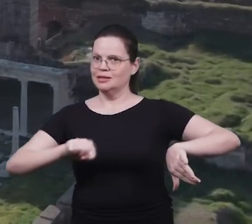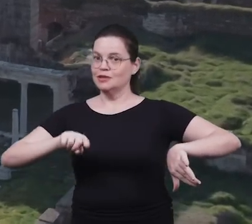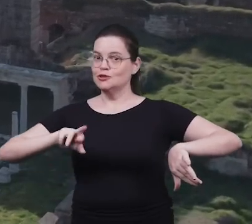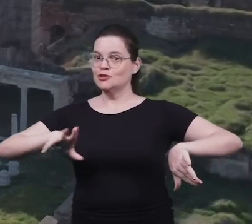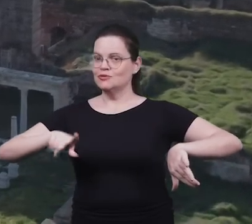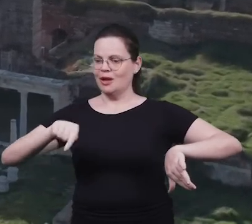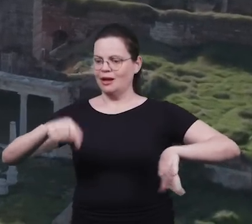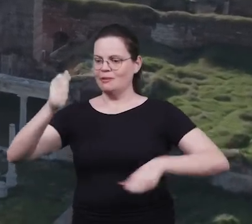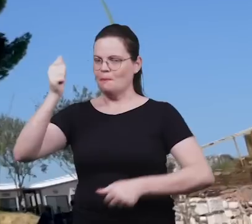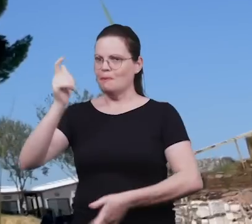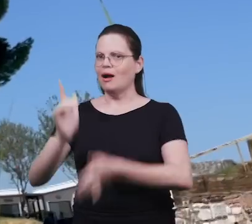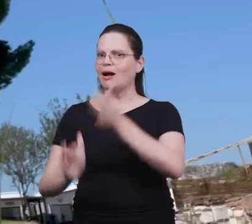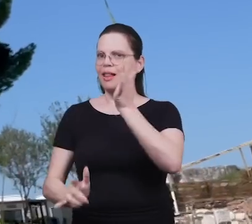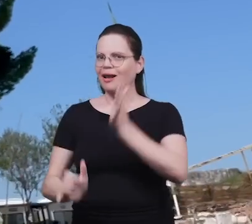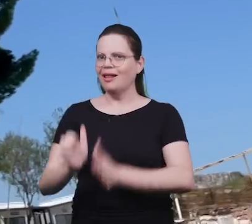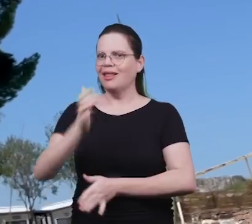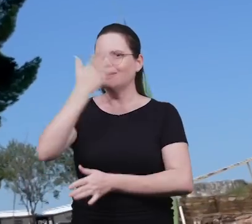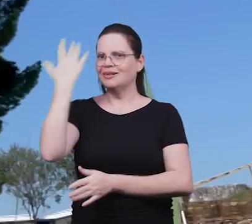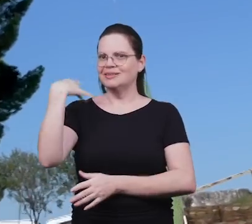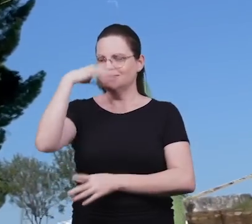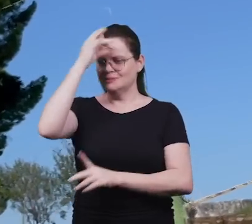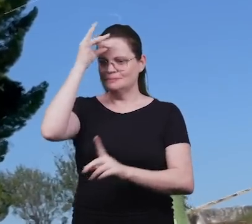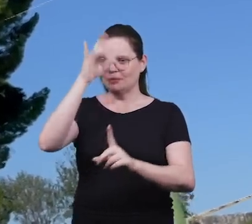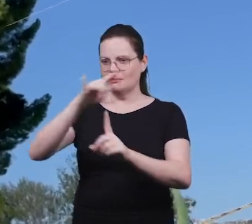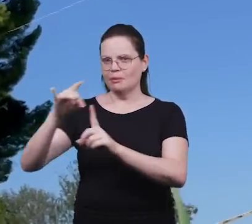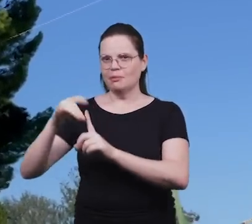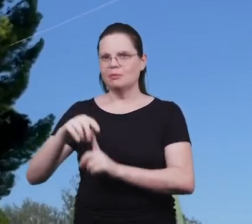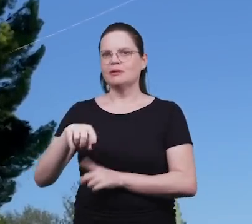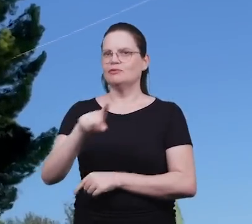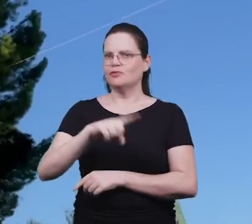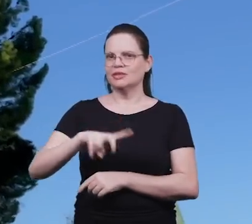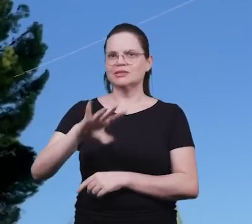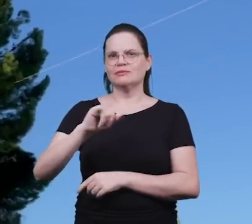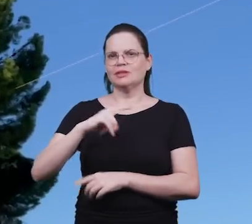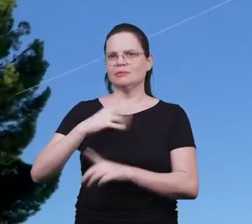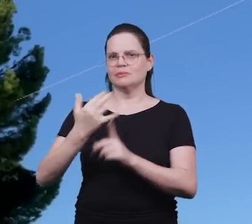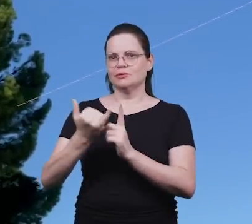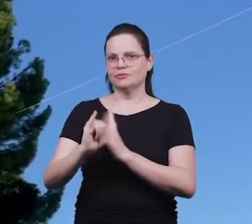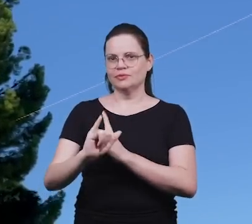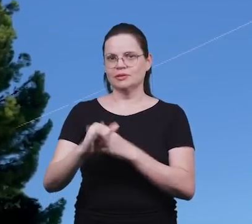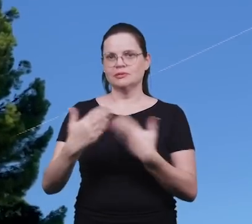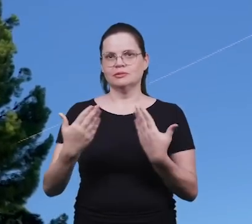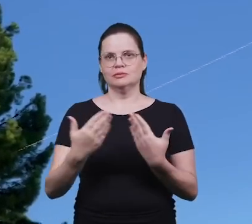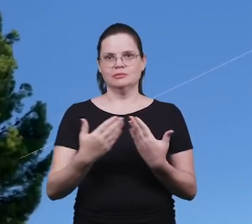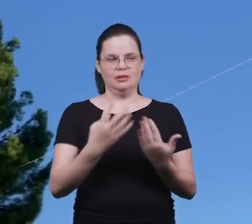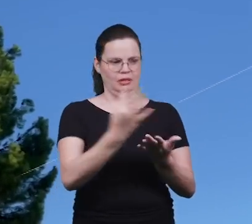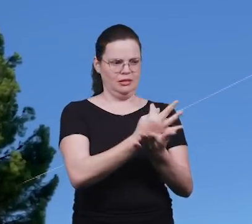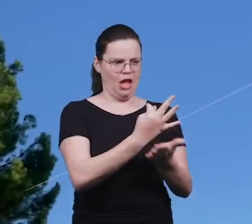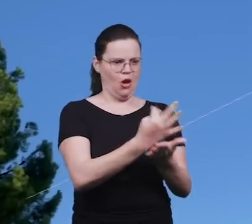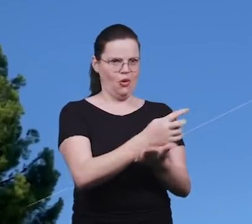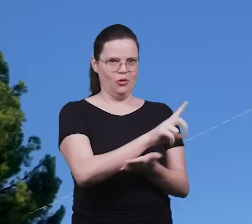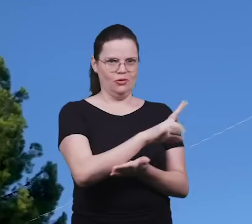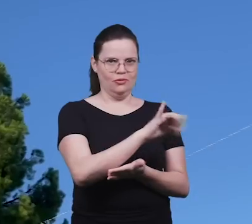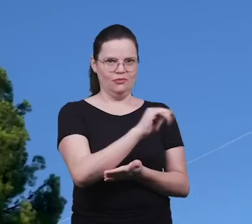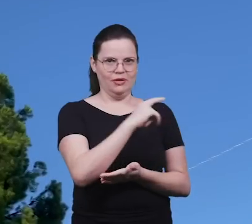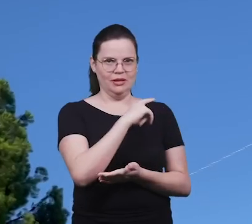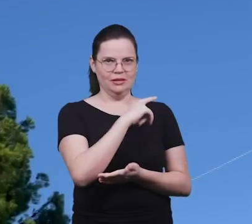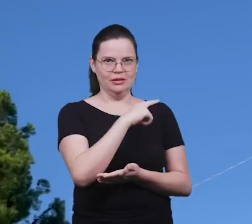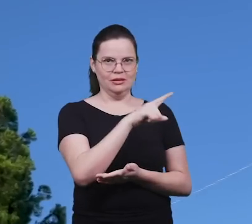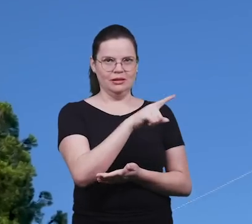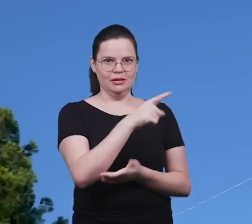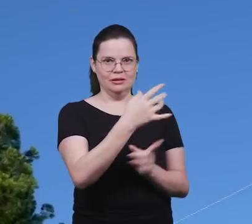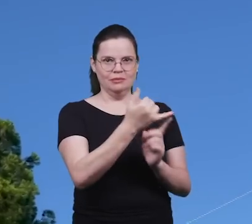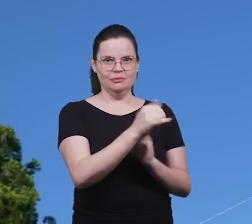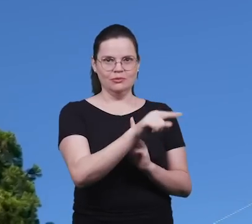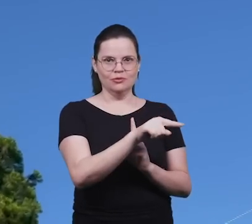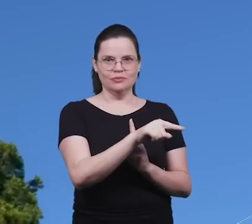Espírito sobre toda a carne, os vossos seres processarão. O teólogo, não, foi só na igreja primitiva.